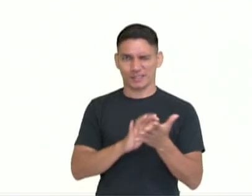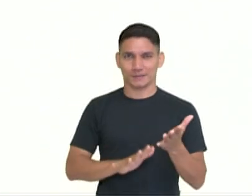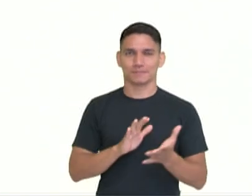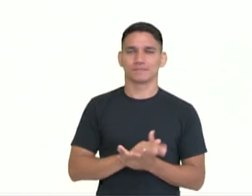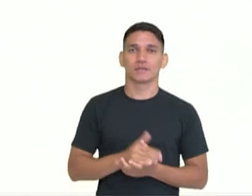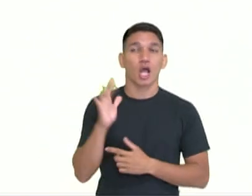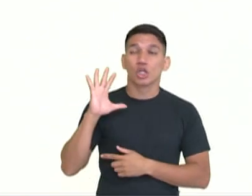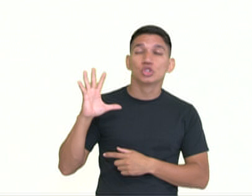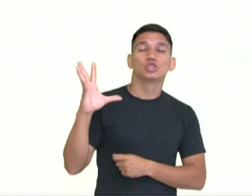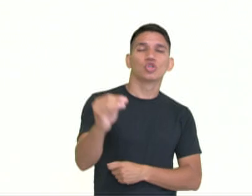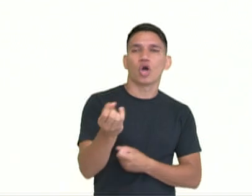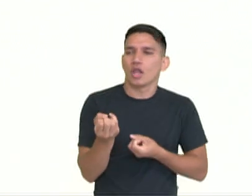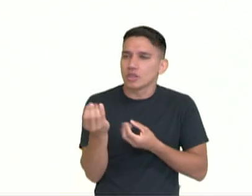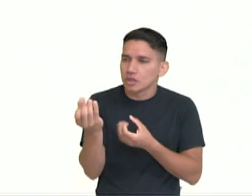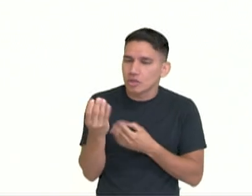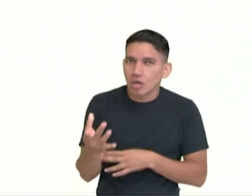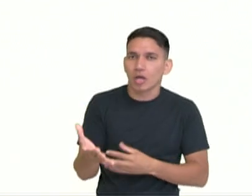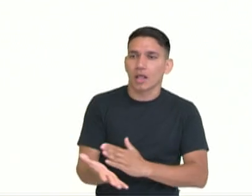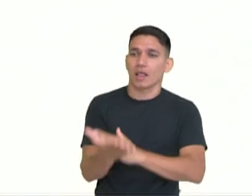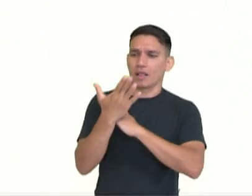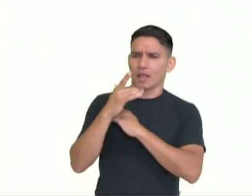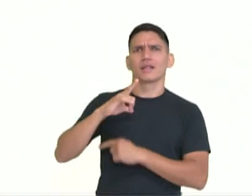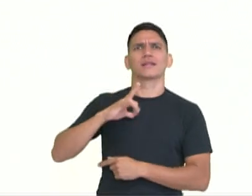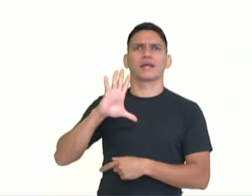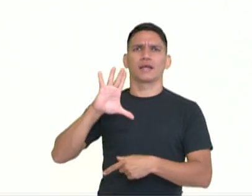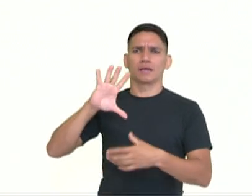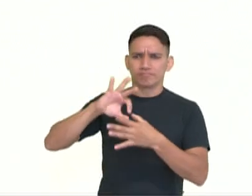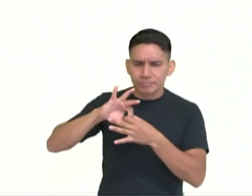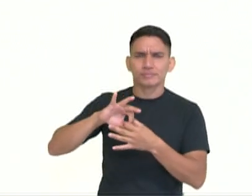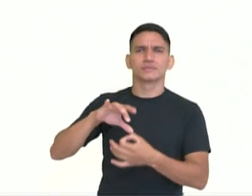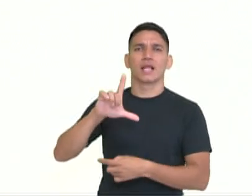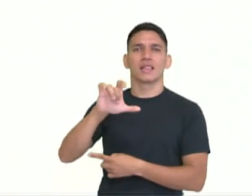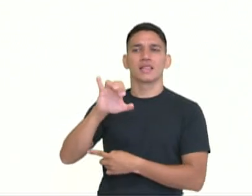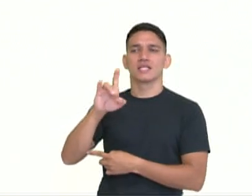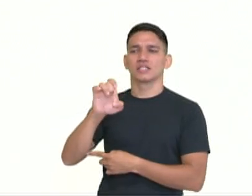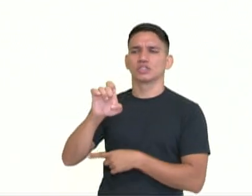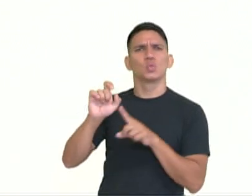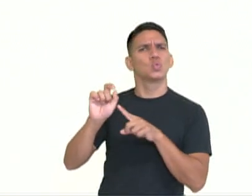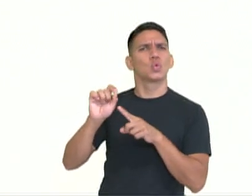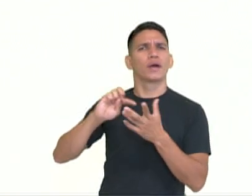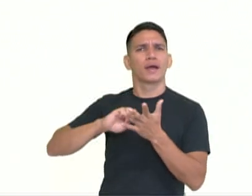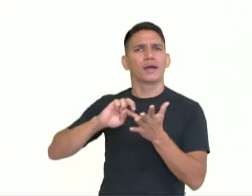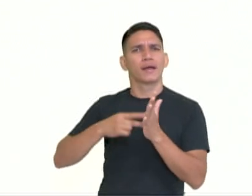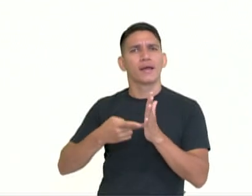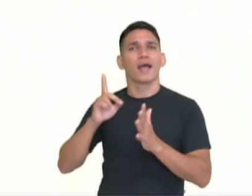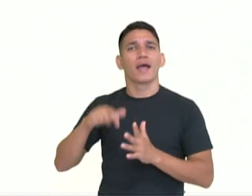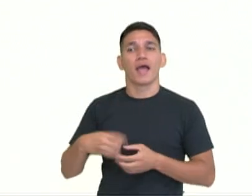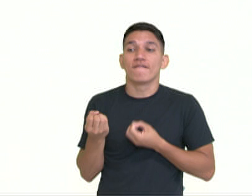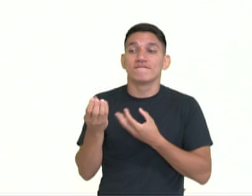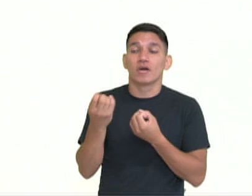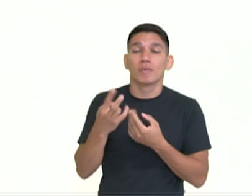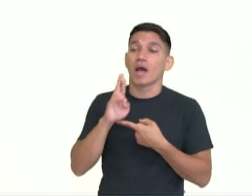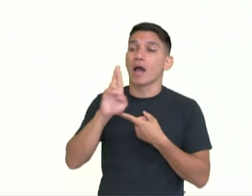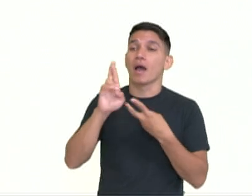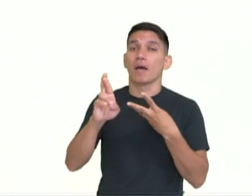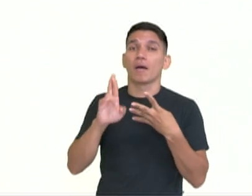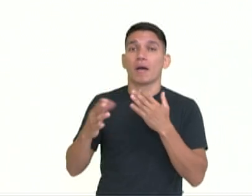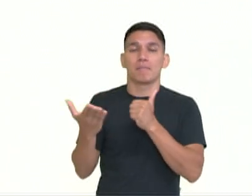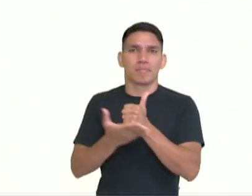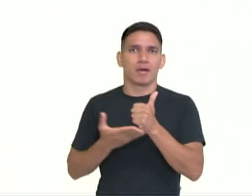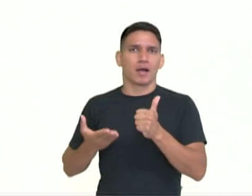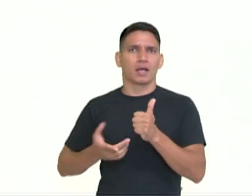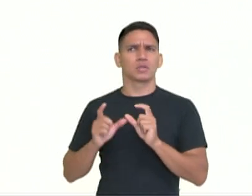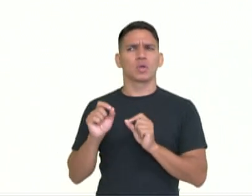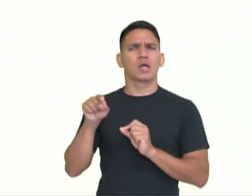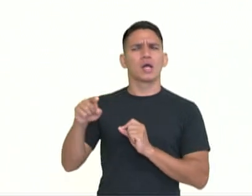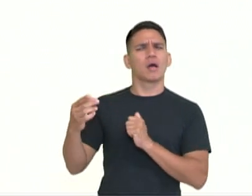Toda notícia traz um lead, ou seja, informações que respondem às perguntas básicas. Quais são essas